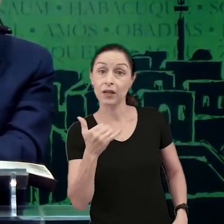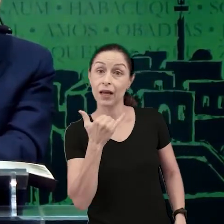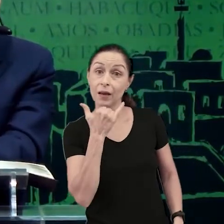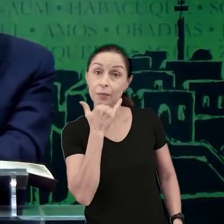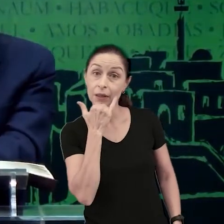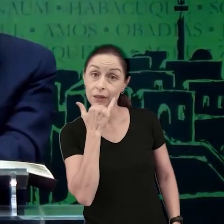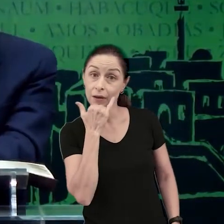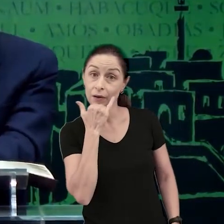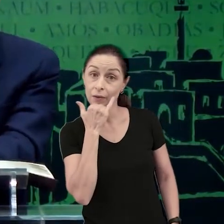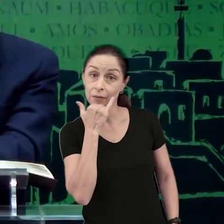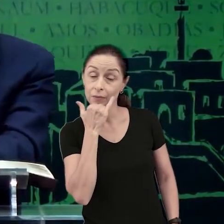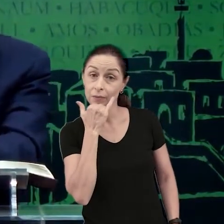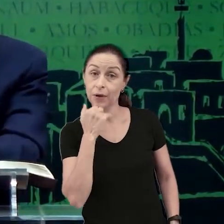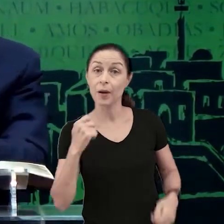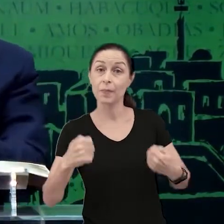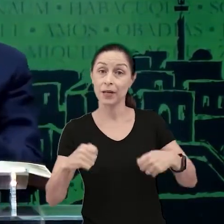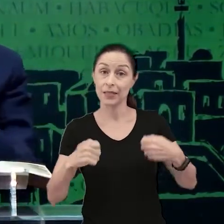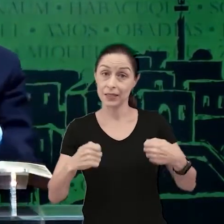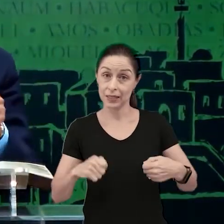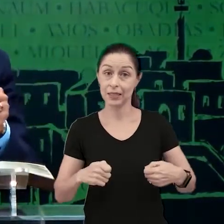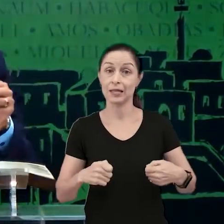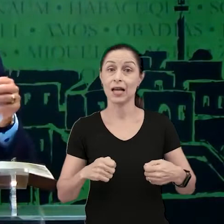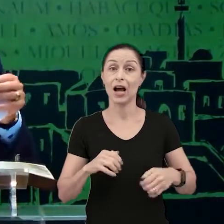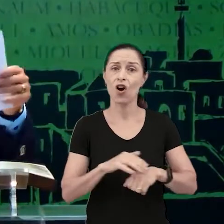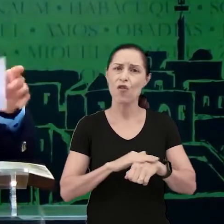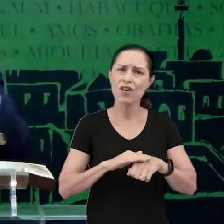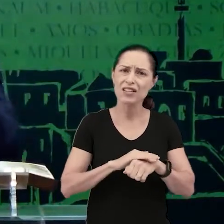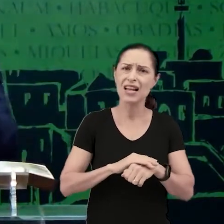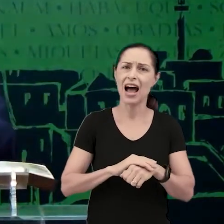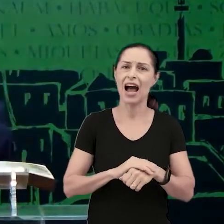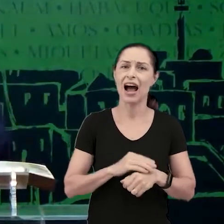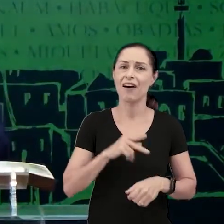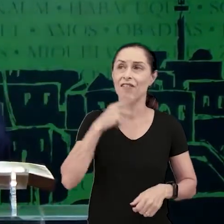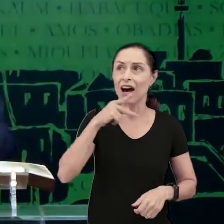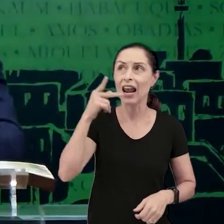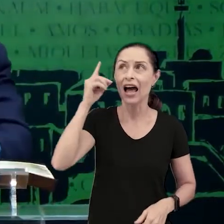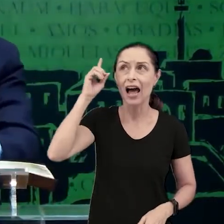alcançará misericórdia. Mas finalmente,